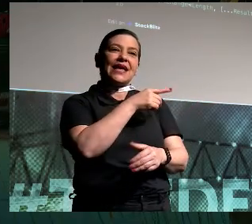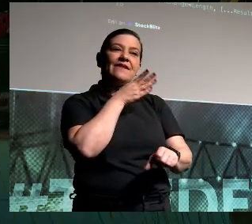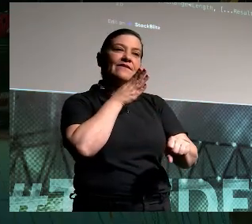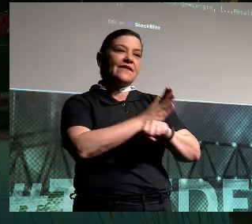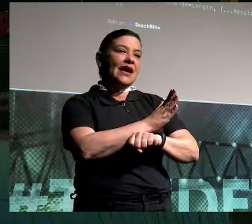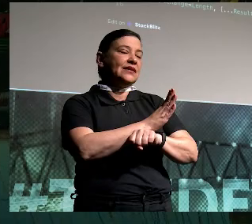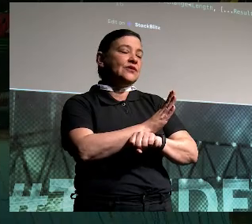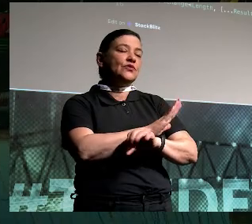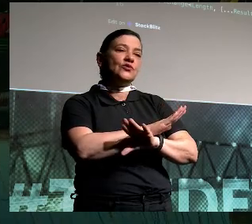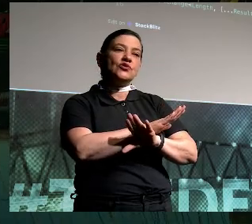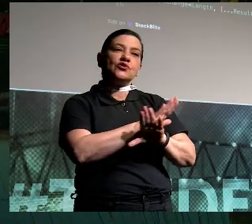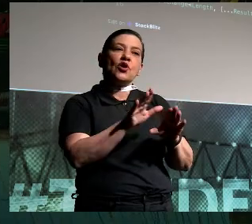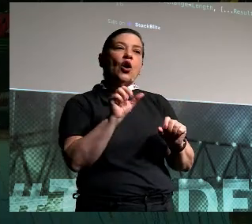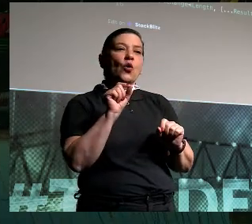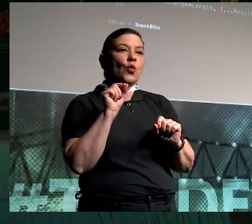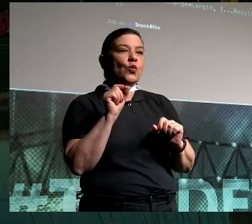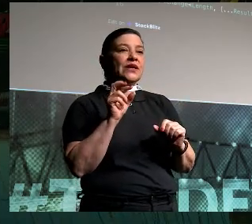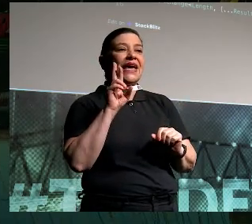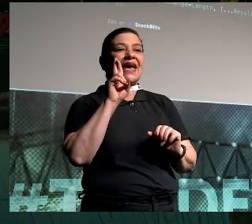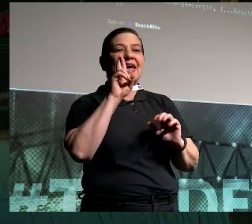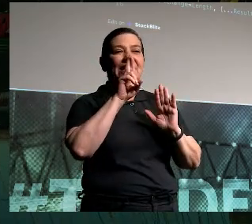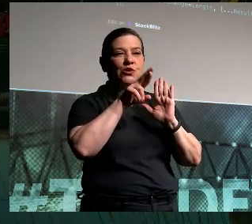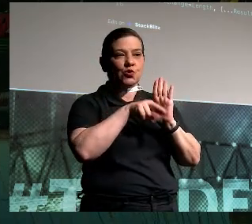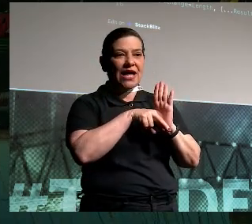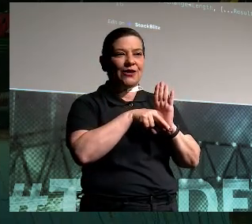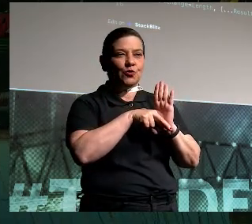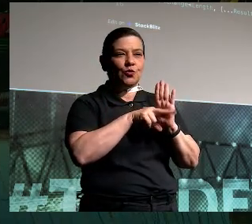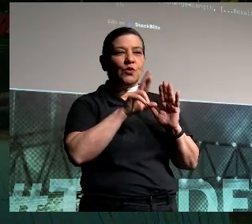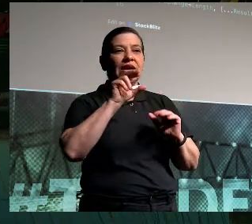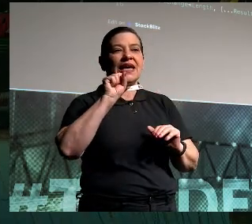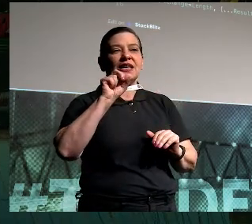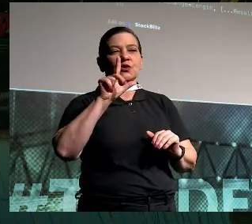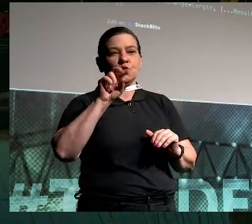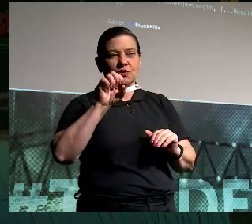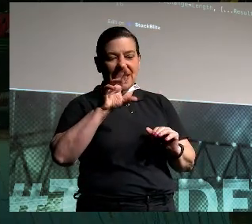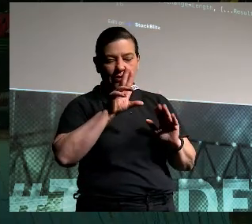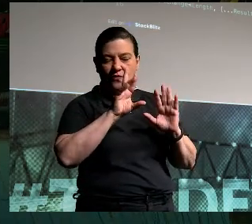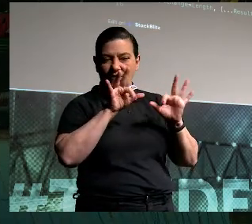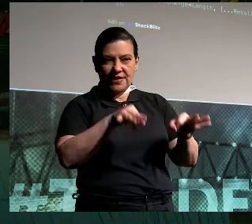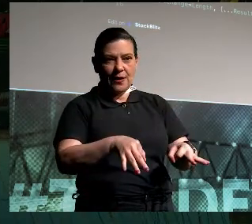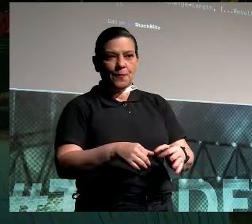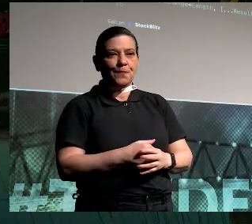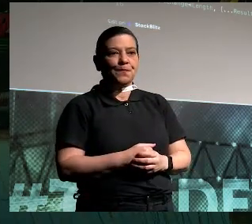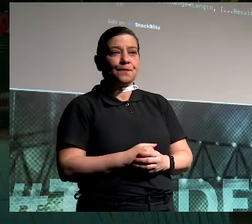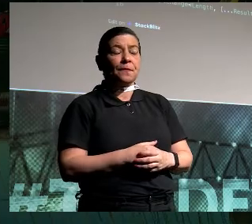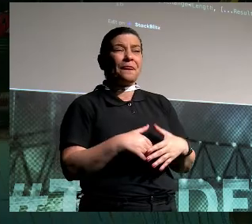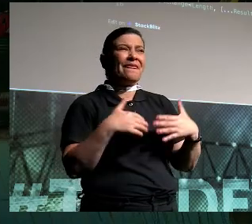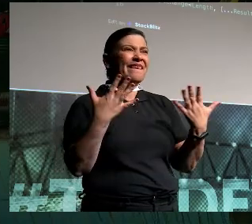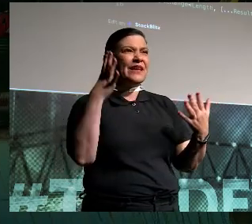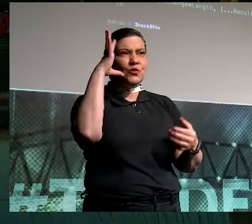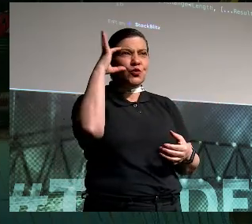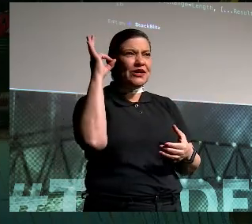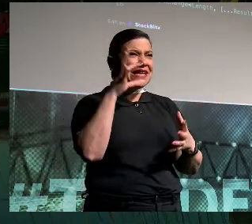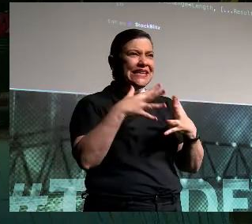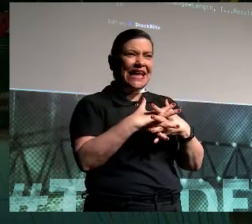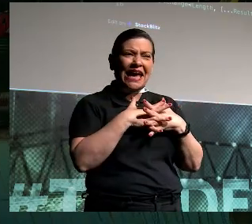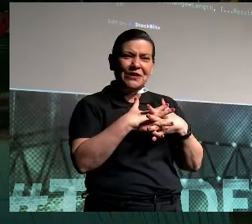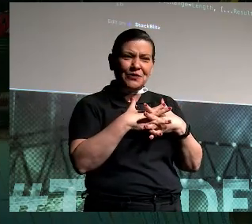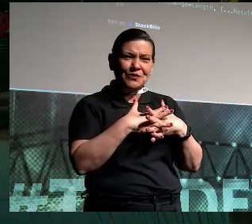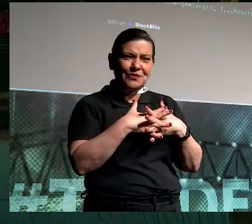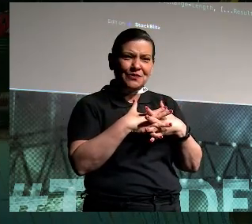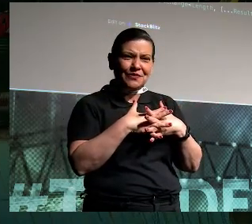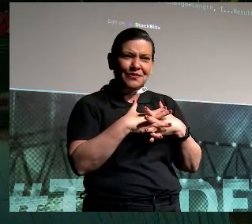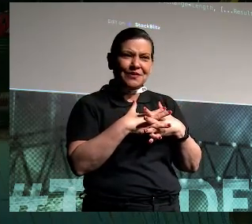vai simplesmente passar o result, em vez de continuar recursivamente no meu tuple range. William, não estou entendendo. Por enquanto,